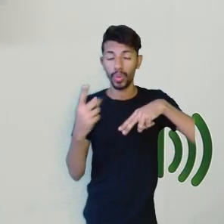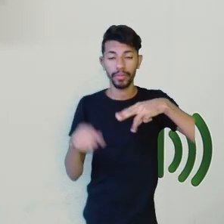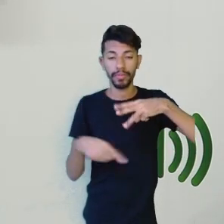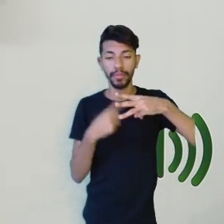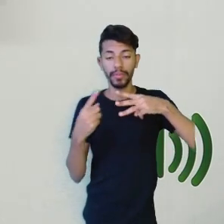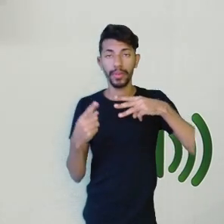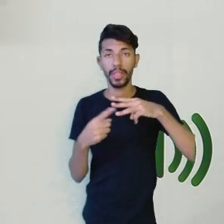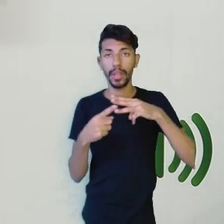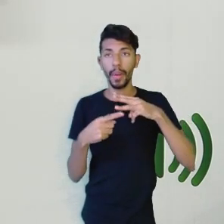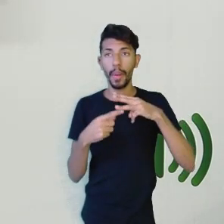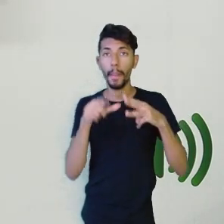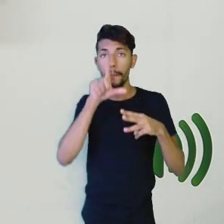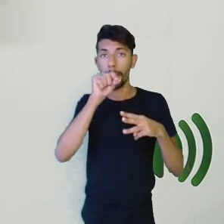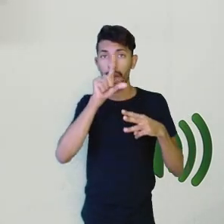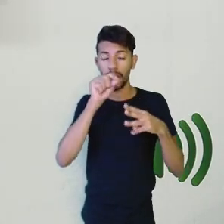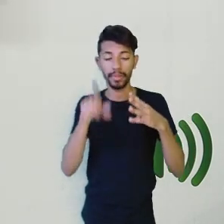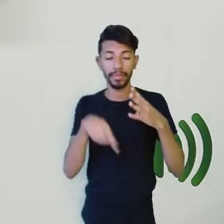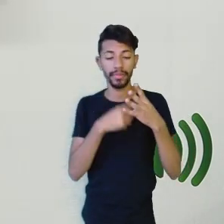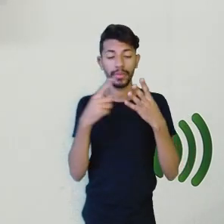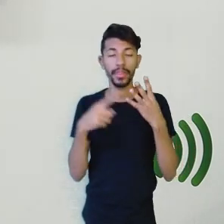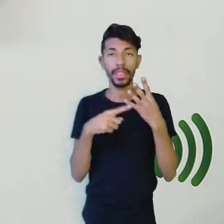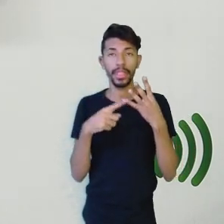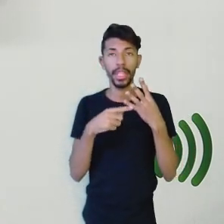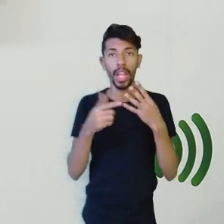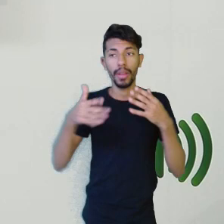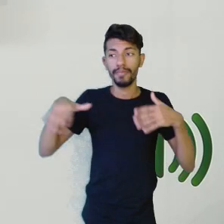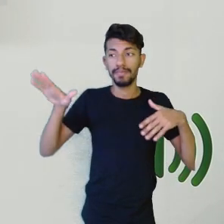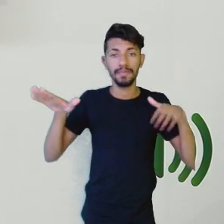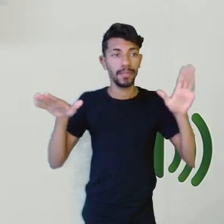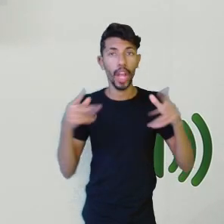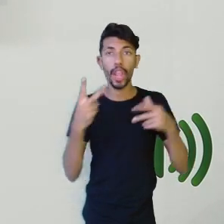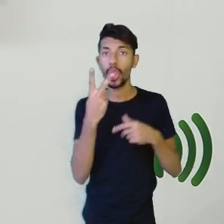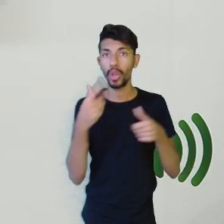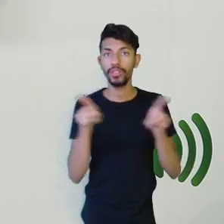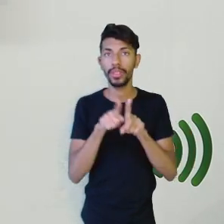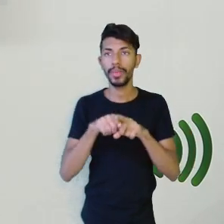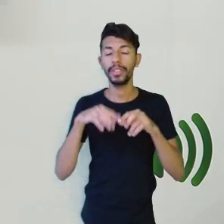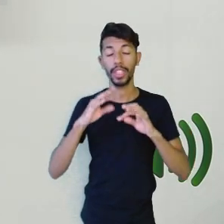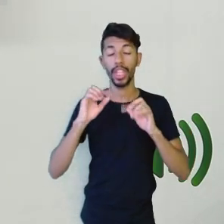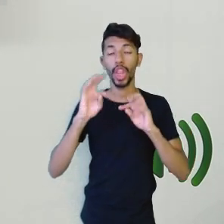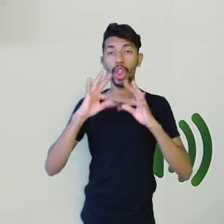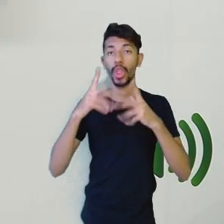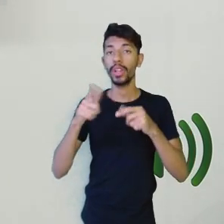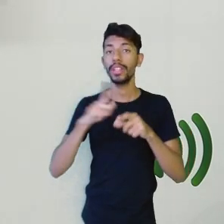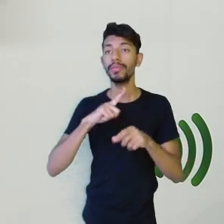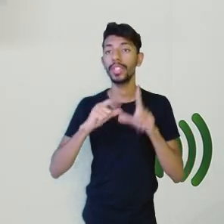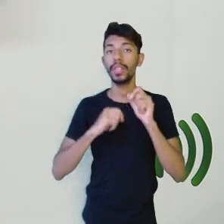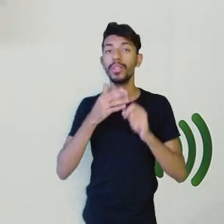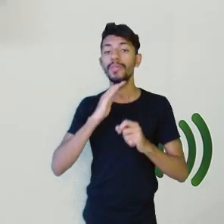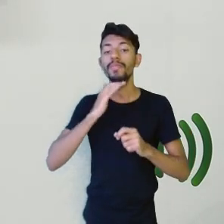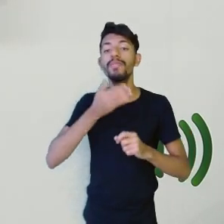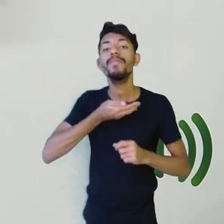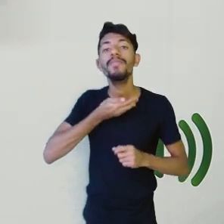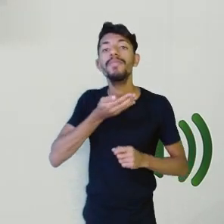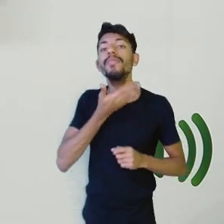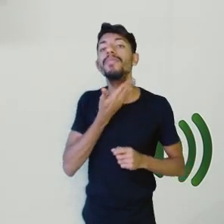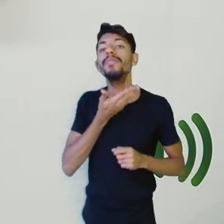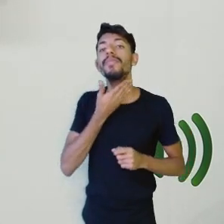papo, aquele papinho que ela tem aqui, que serve para armazenar alimentos. Vocês já ouviram a expressão dizendo